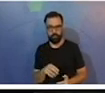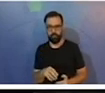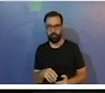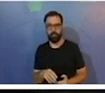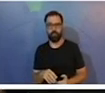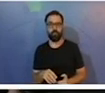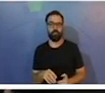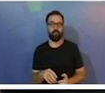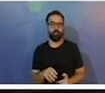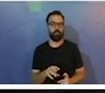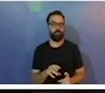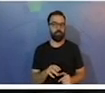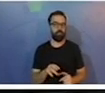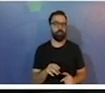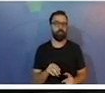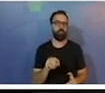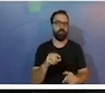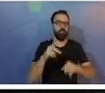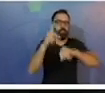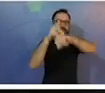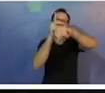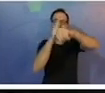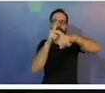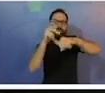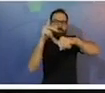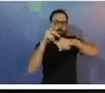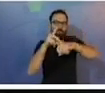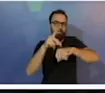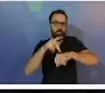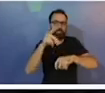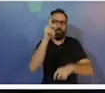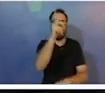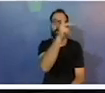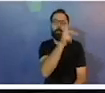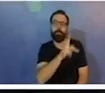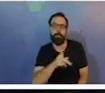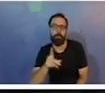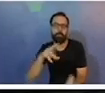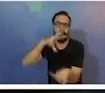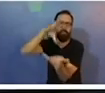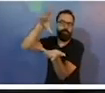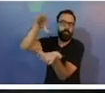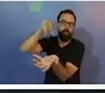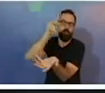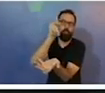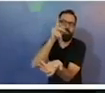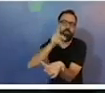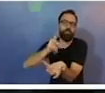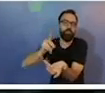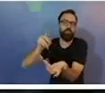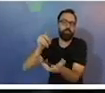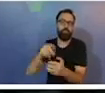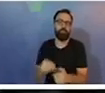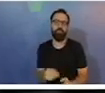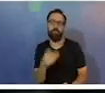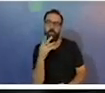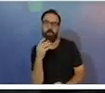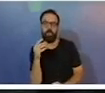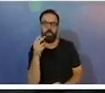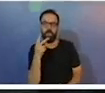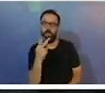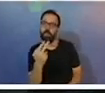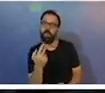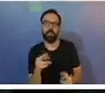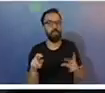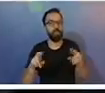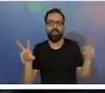cada pedaço desses, são vários países com culturas diferentes, com línguas diferentes, costumes diferentes e